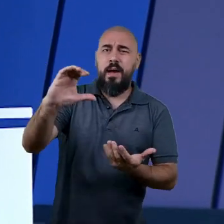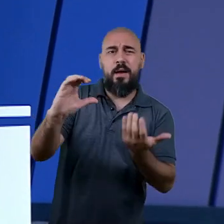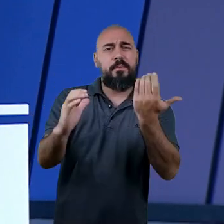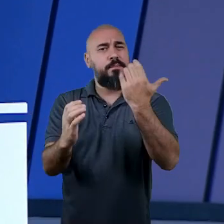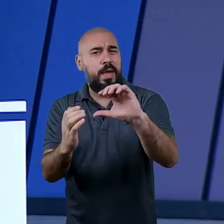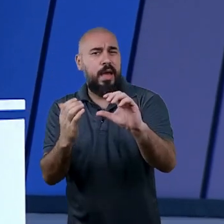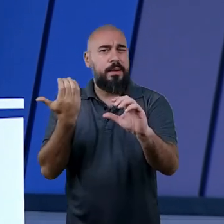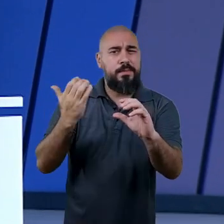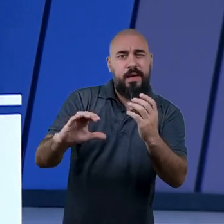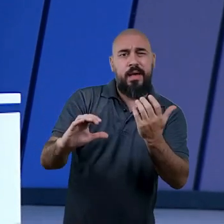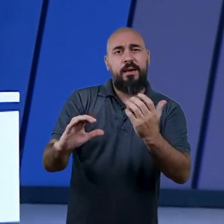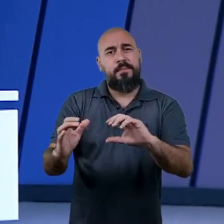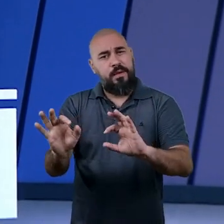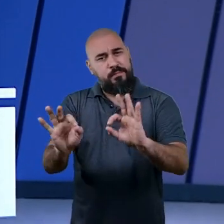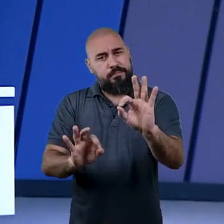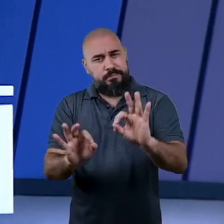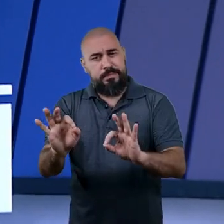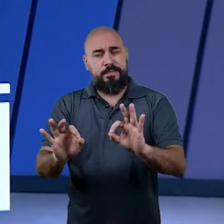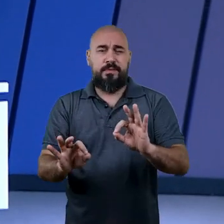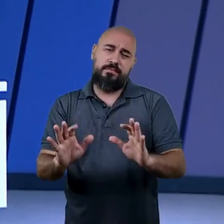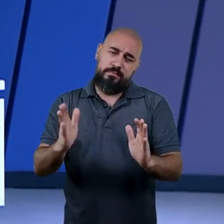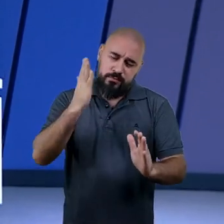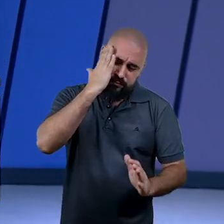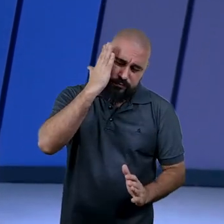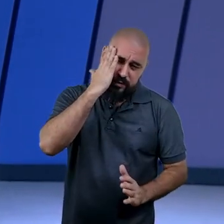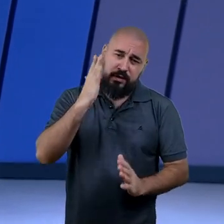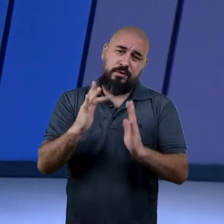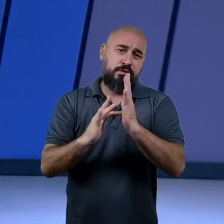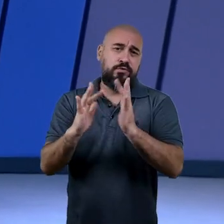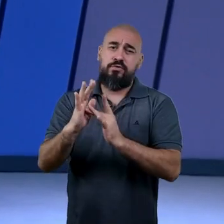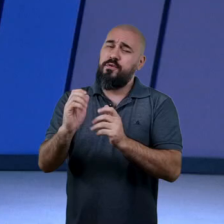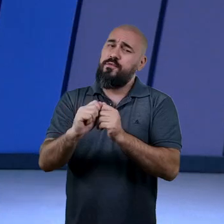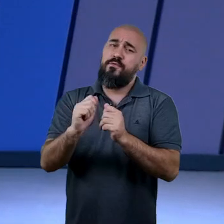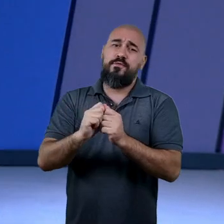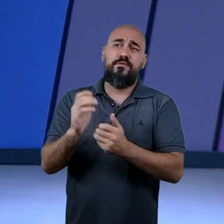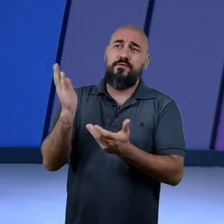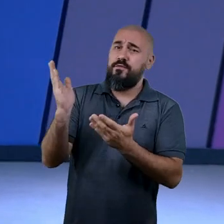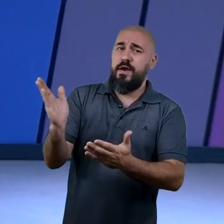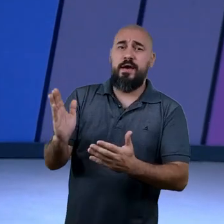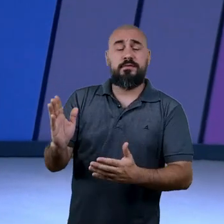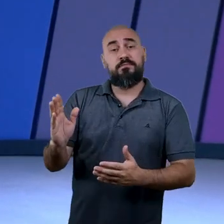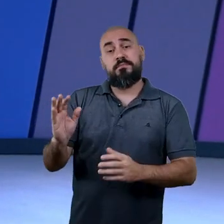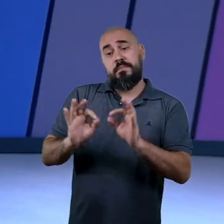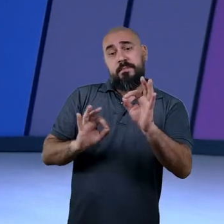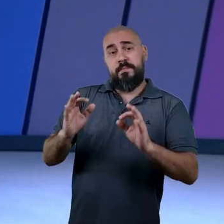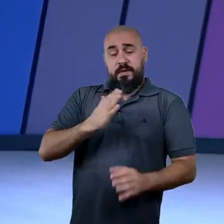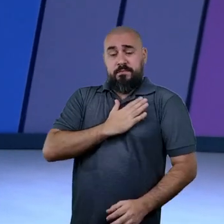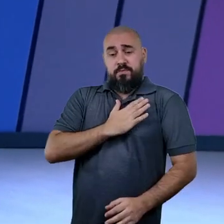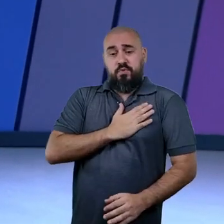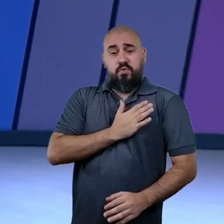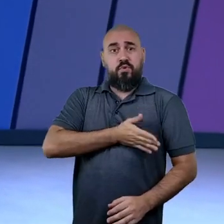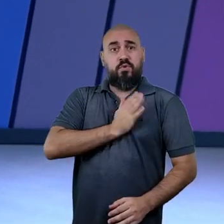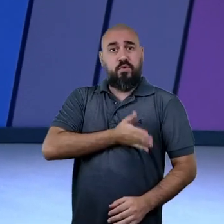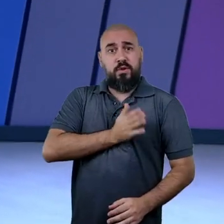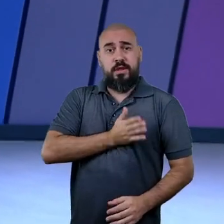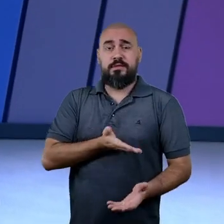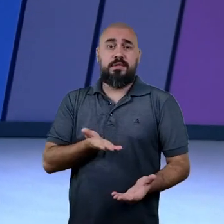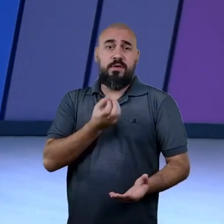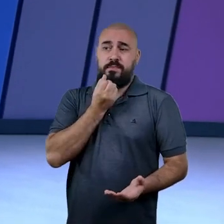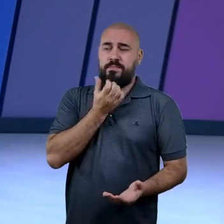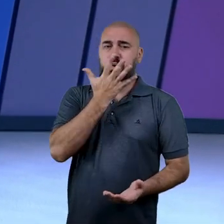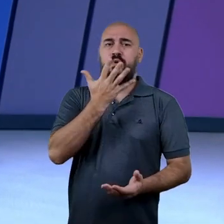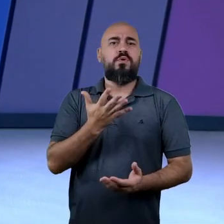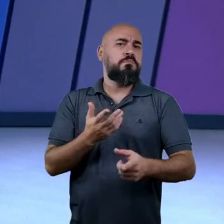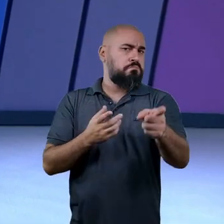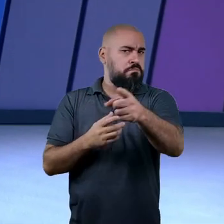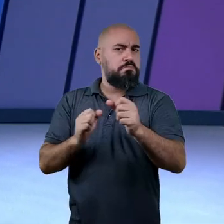coração, eu tenho certeza que Ele vai continuar falando ao seu coração, porque é a palavra de Deus. E quando a palavra de Deus é pregada, você pode ficar tranquilo e seguro, porque